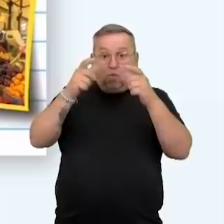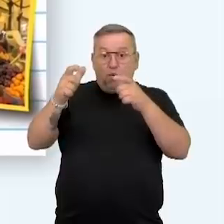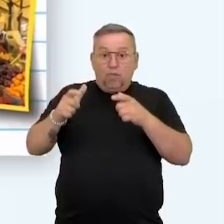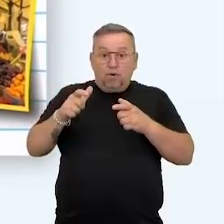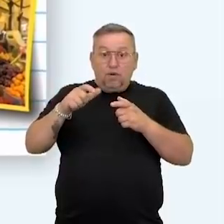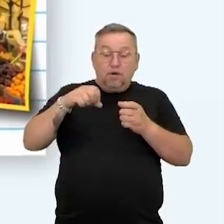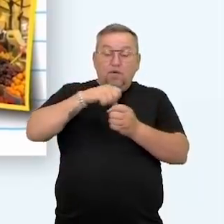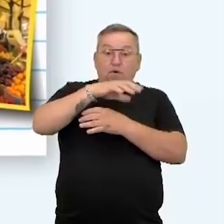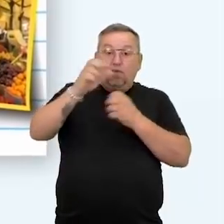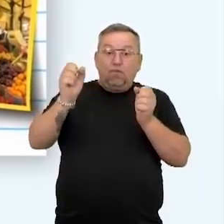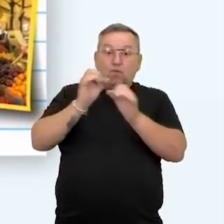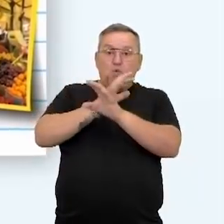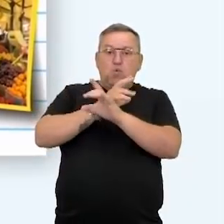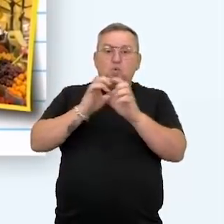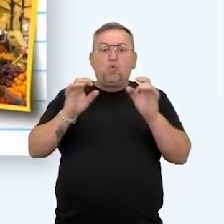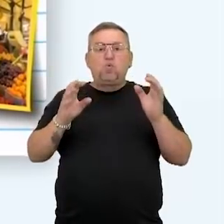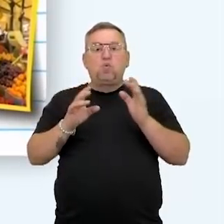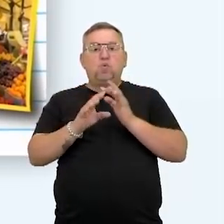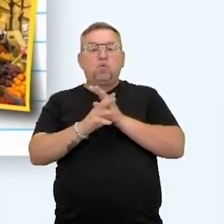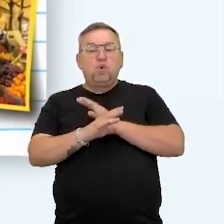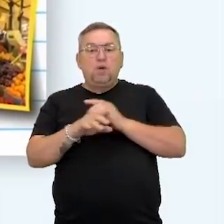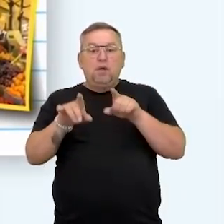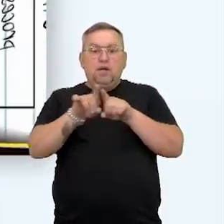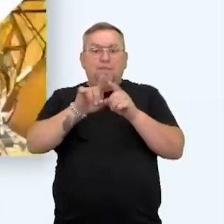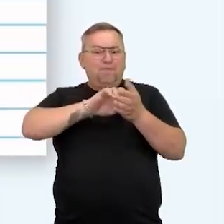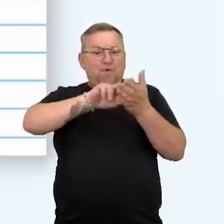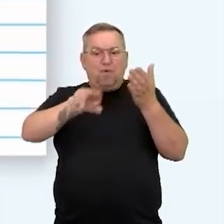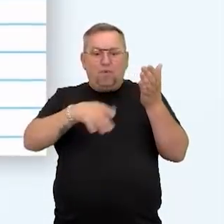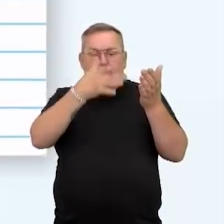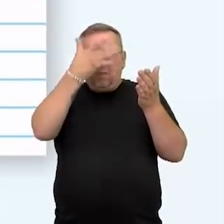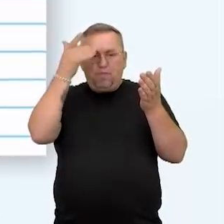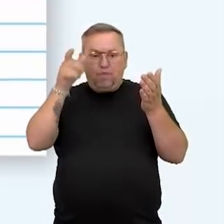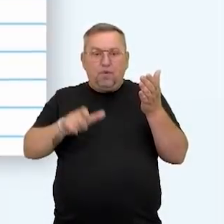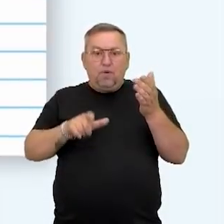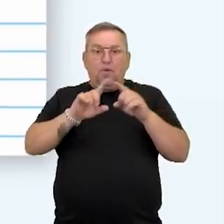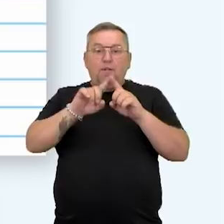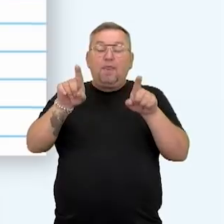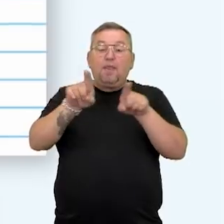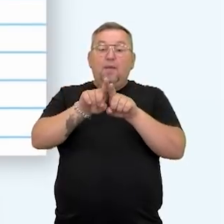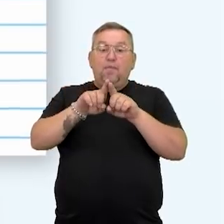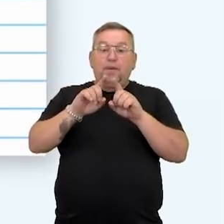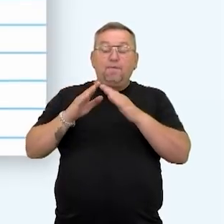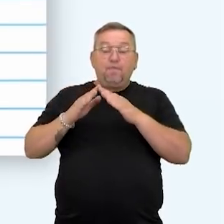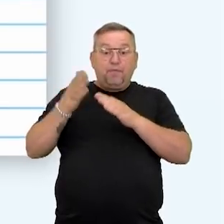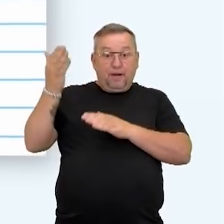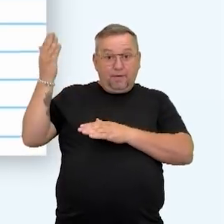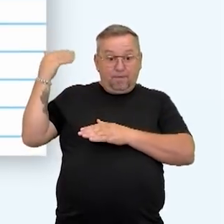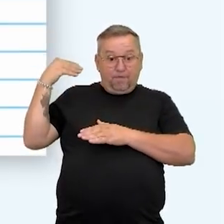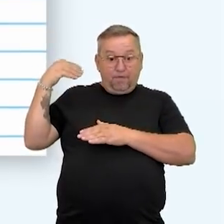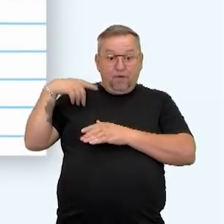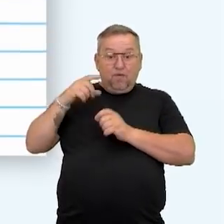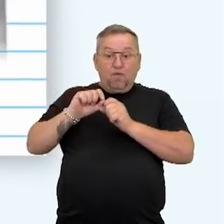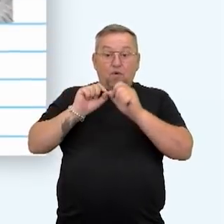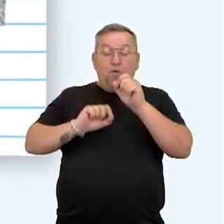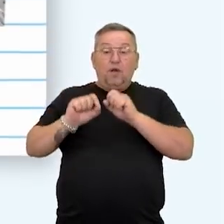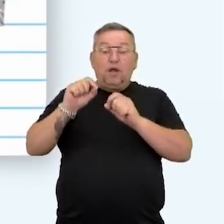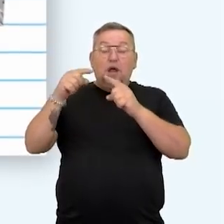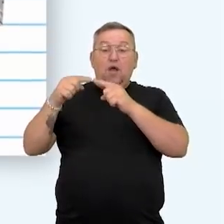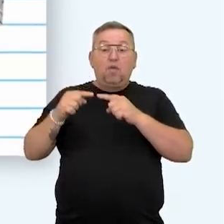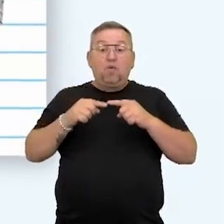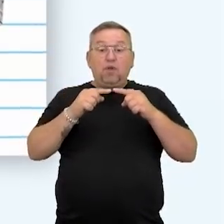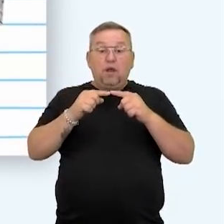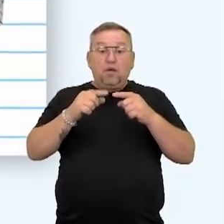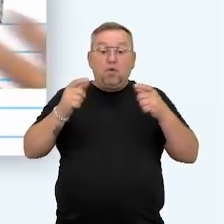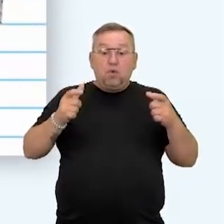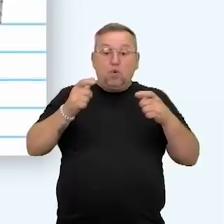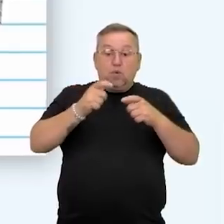envolve fluxos, circulação e escalas variadas. No passado, a urbanização foi fundamentalmente um fenômeno associado ao aumento